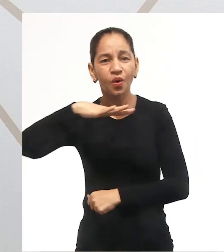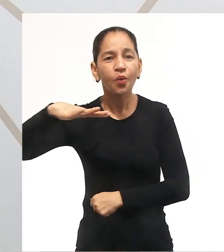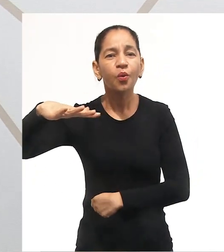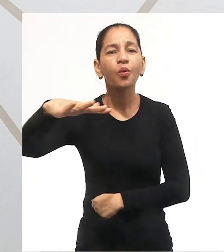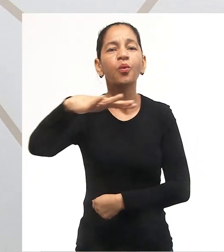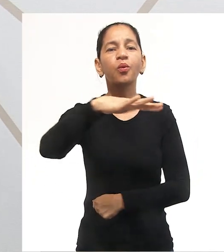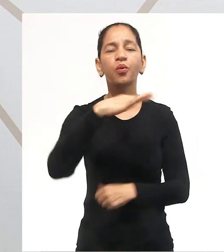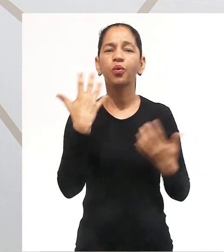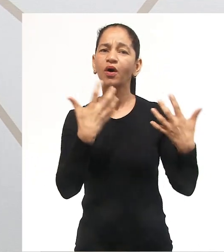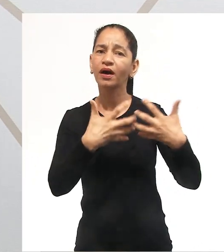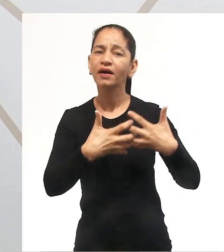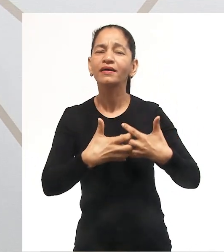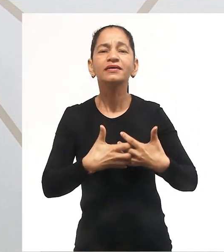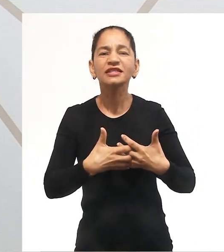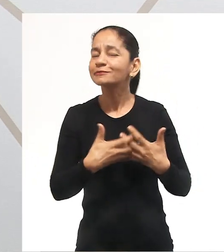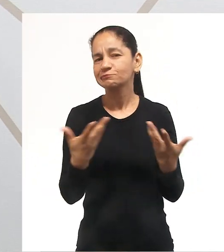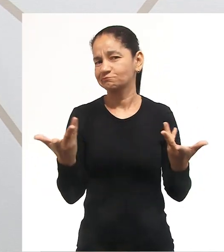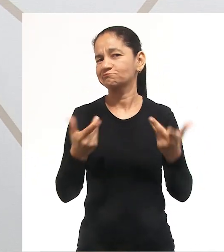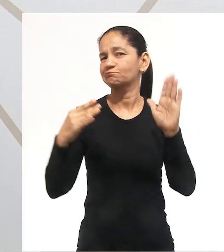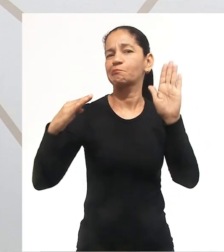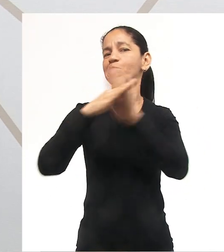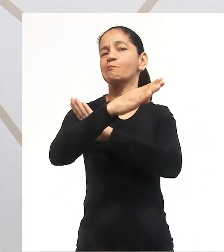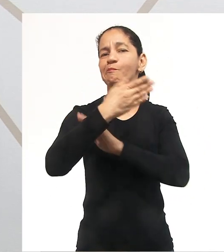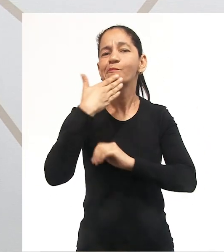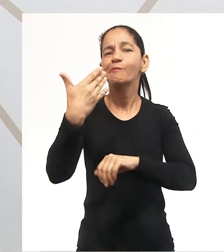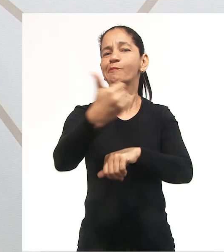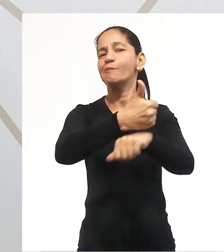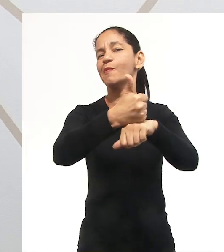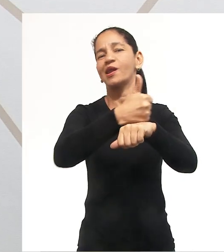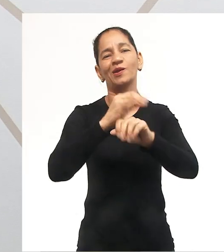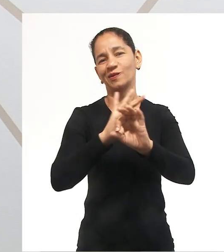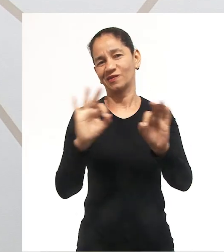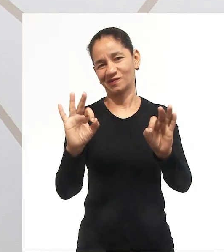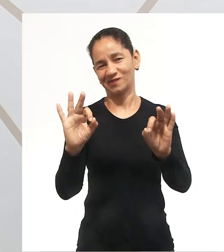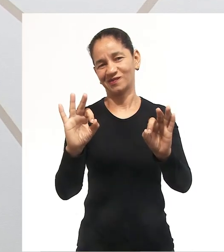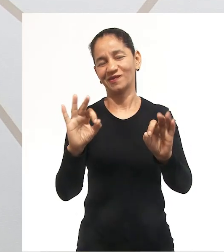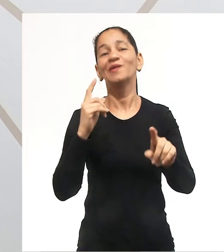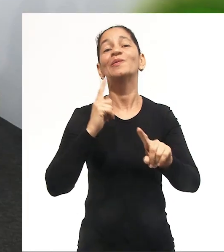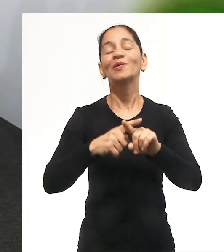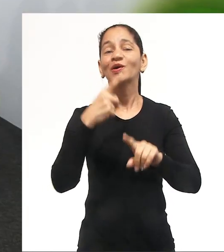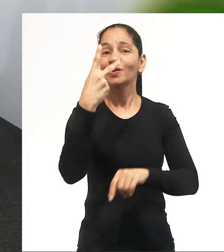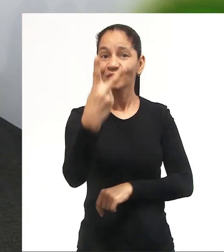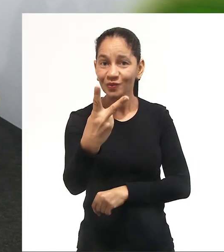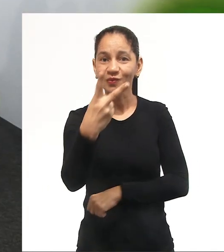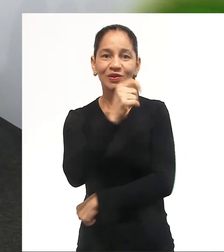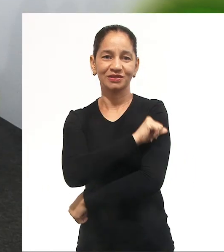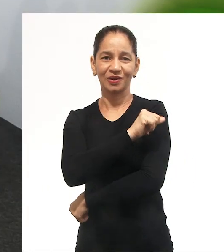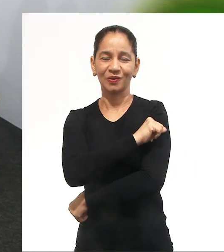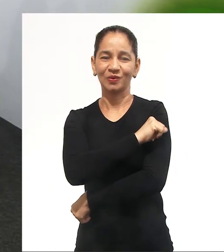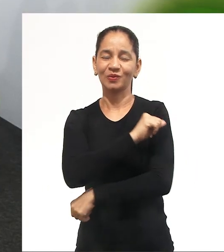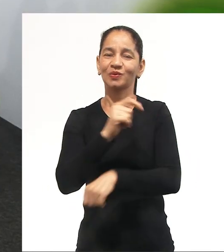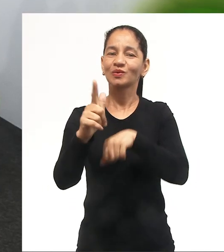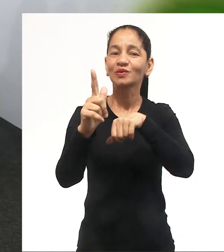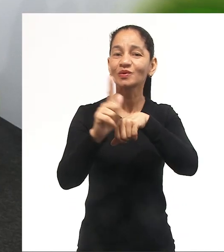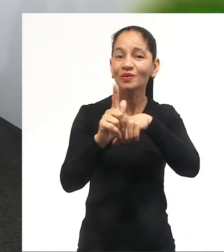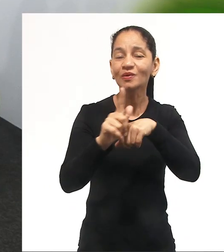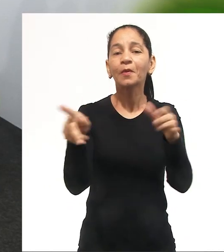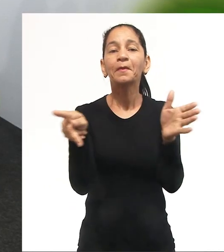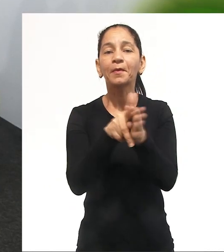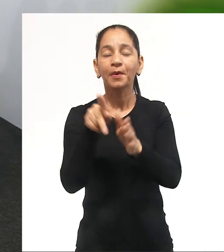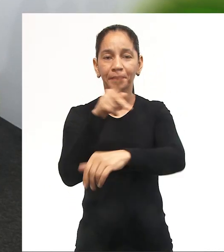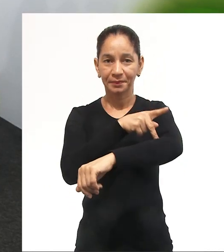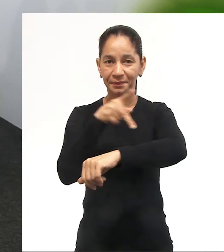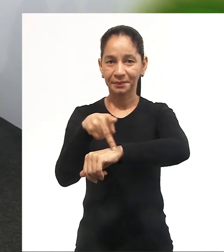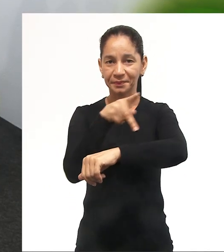ambiente, o nosso instituto é tipo top das galáxias. Nós vamos entrevistar duas acadêmicas do curso de licenciatura plena